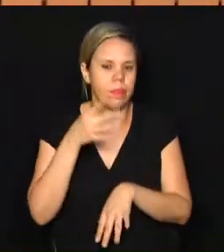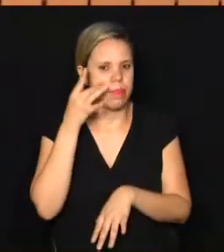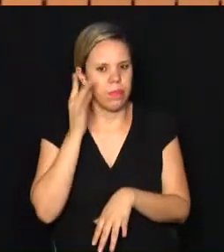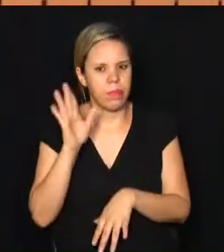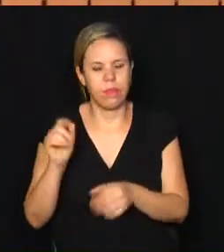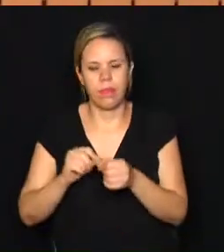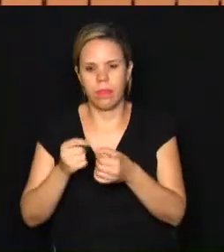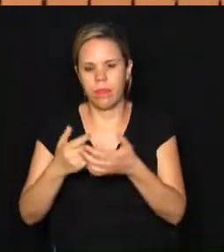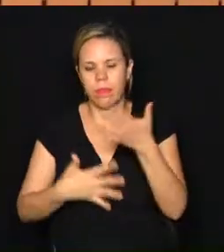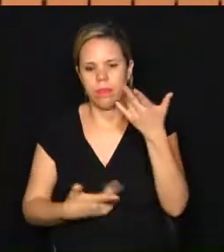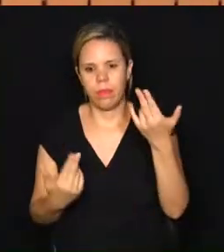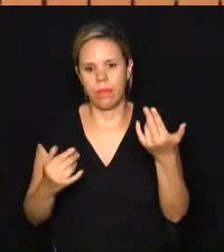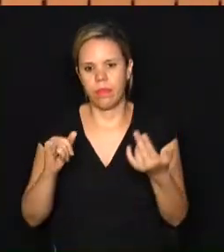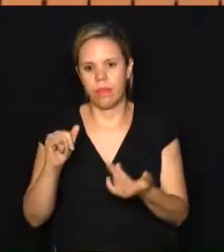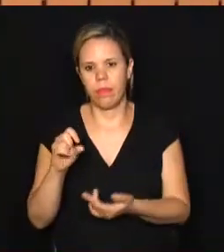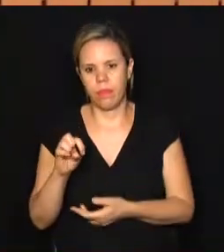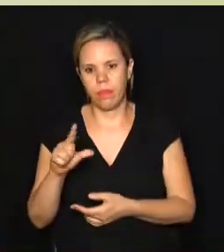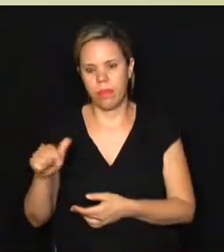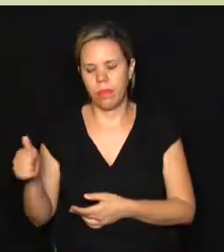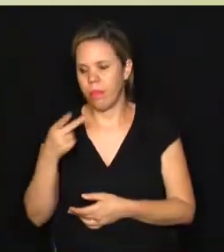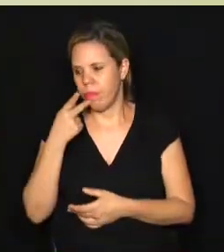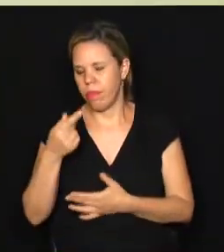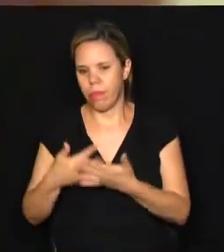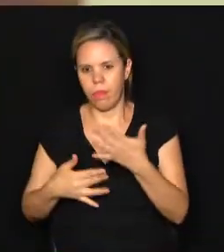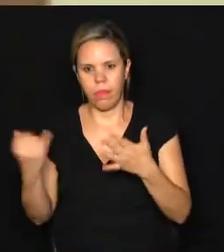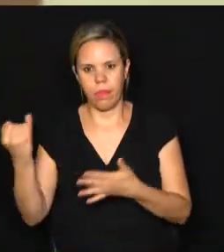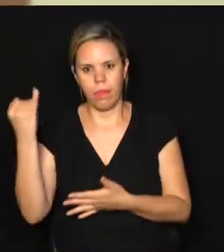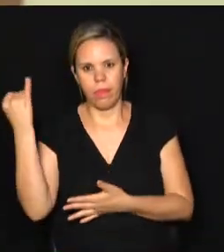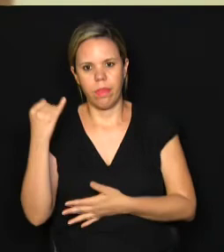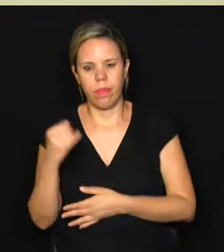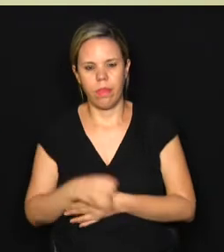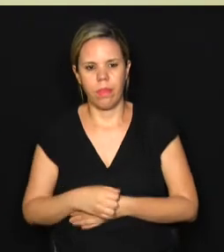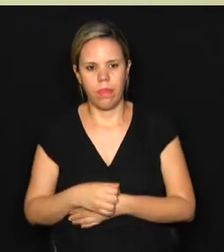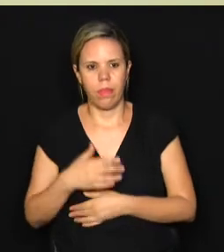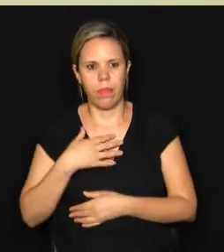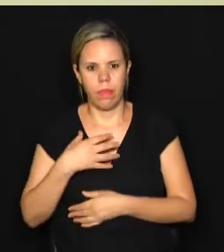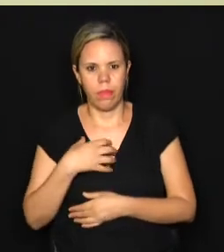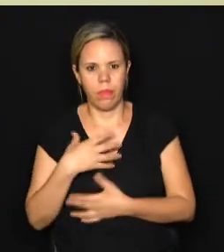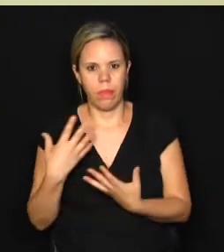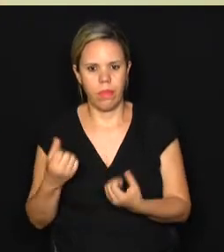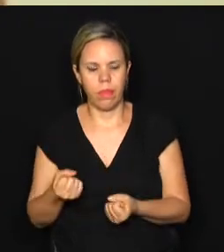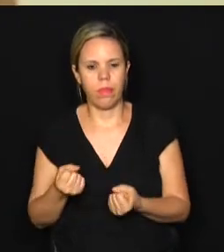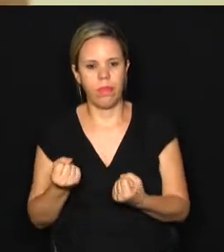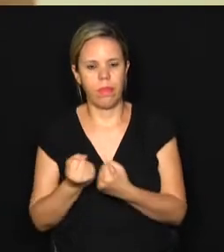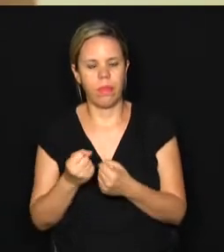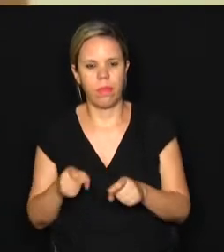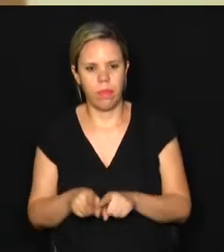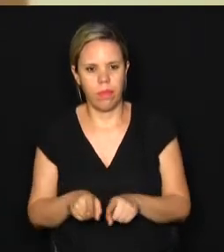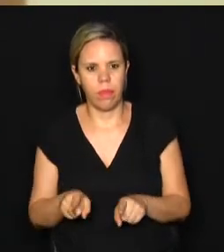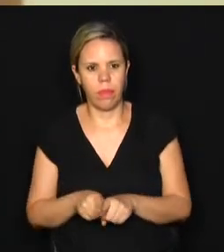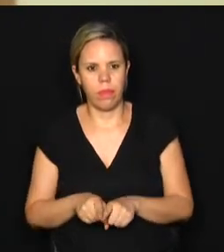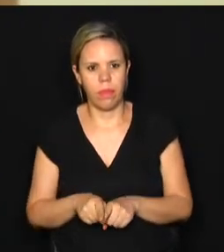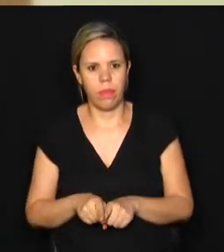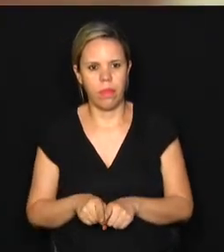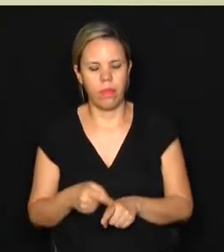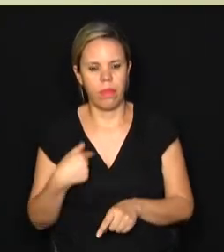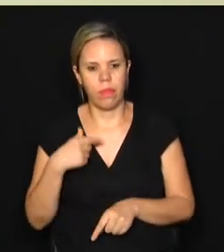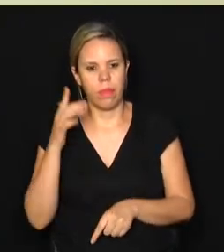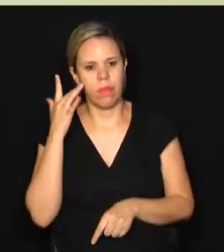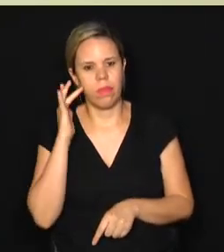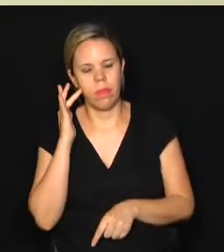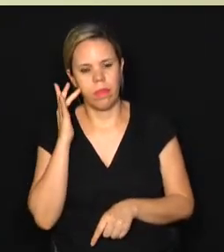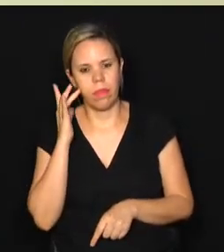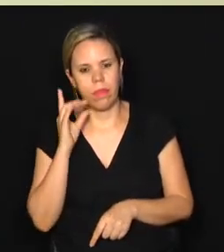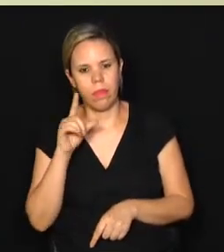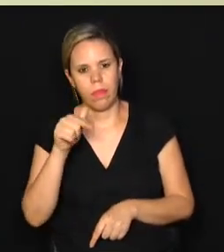como a Isabela falou, já fizeram várias falas onde eu me senti contemplada. E, bom, eu acho que